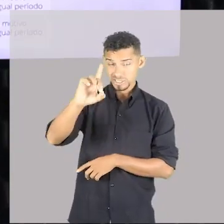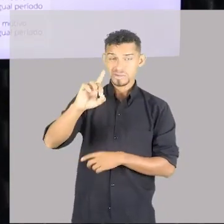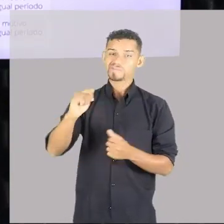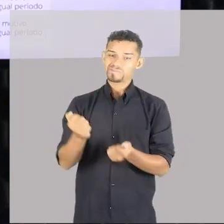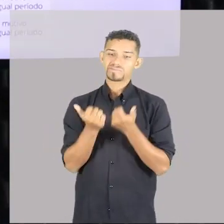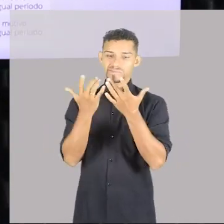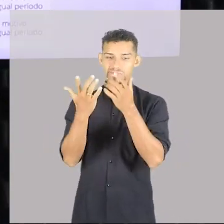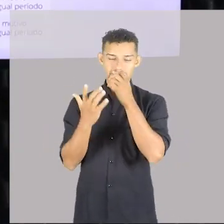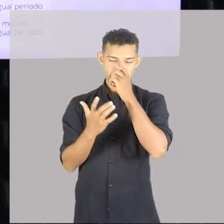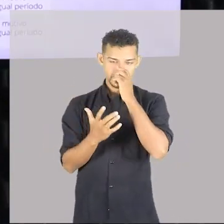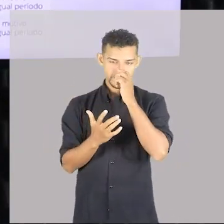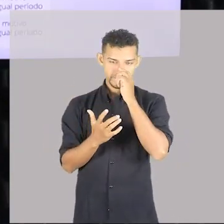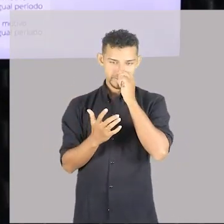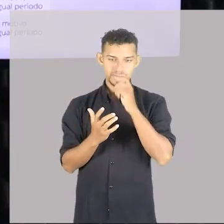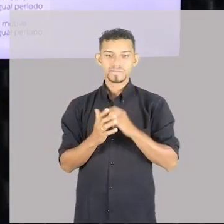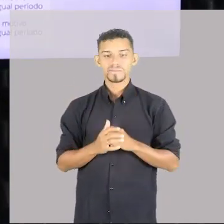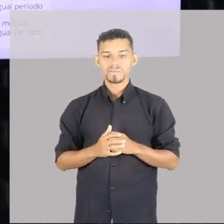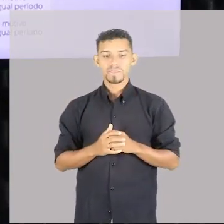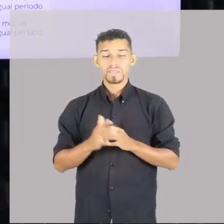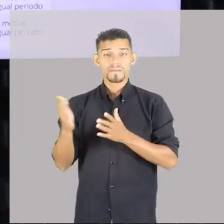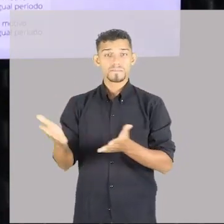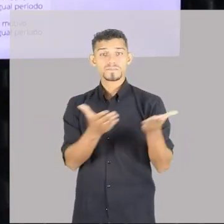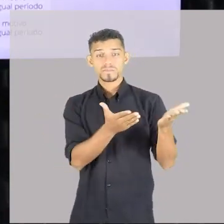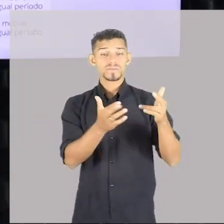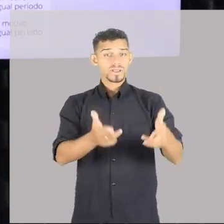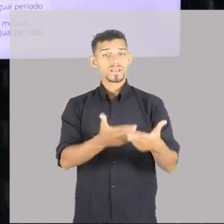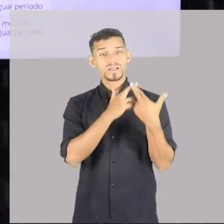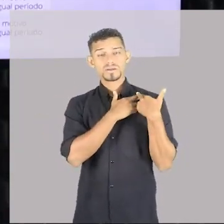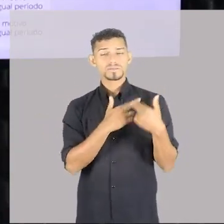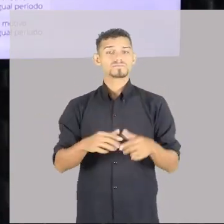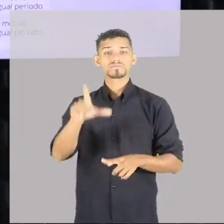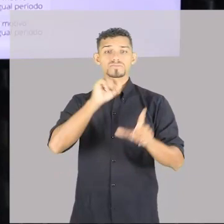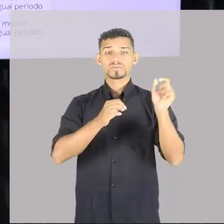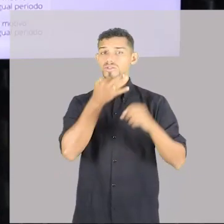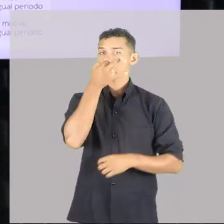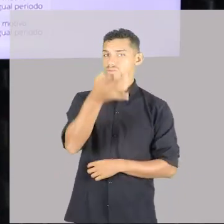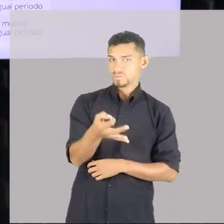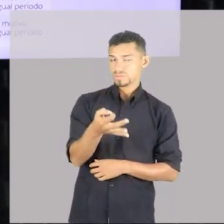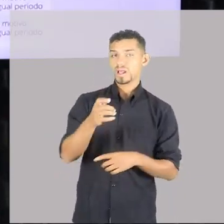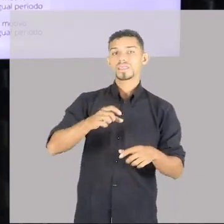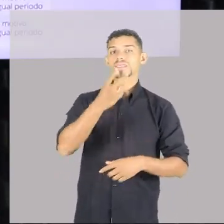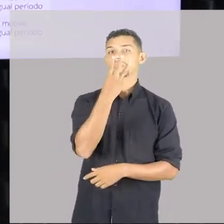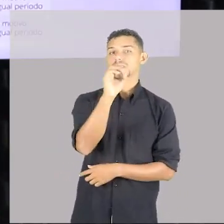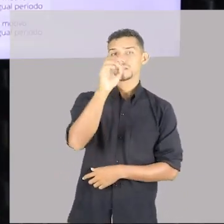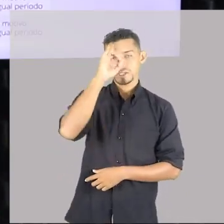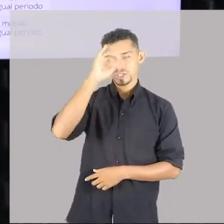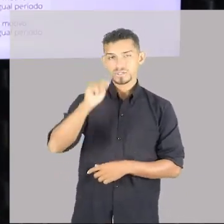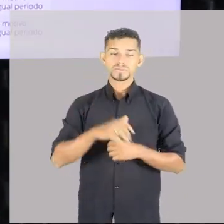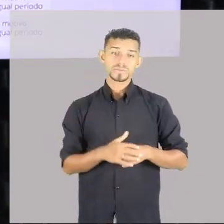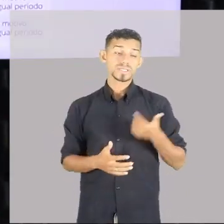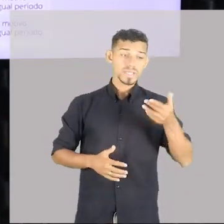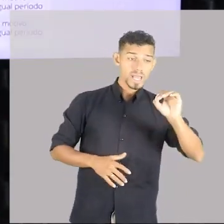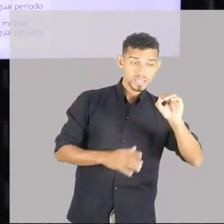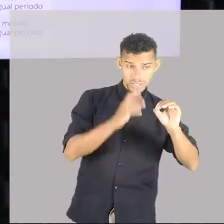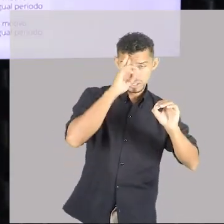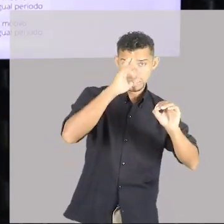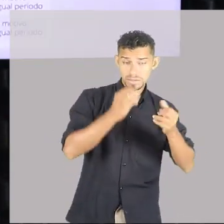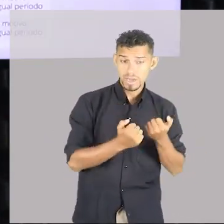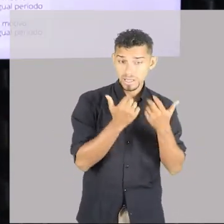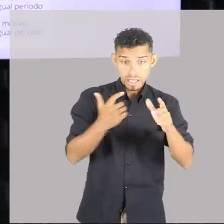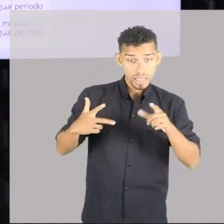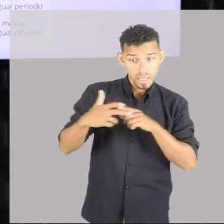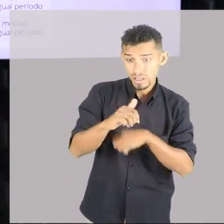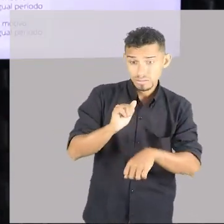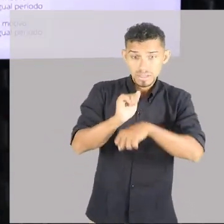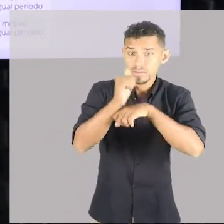isso. E para a autoridade competente decidir, nós temos 30 dias. Você tem 10 dias para interpor e tem 30 dias